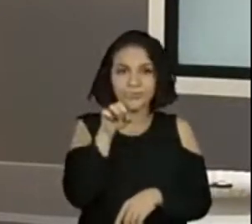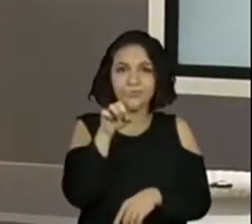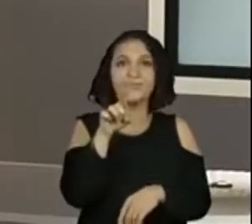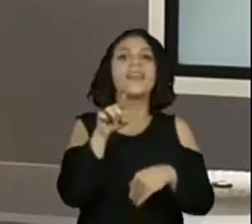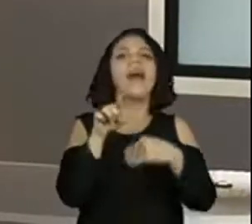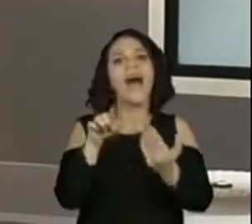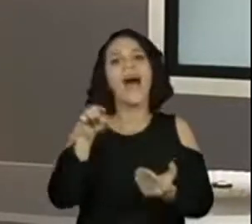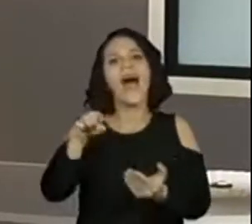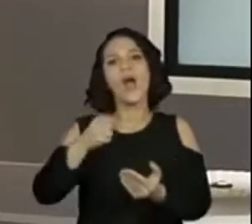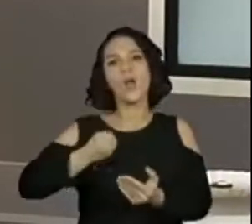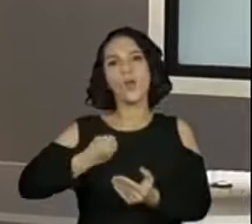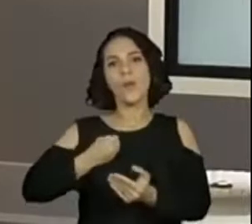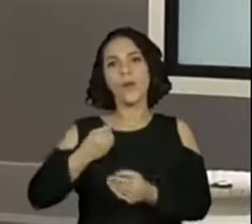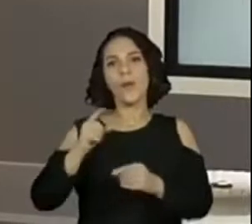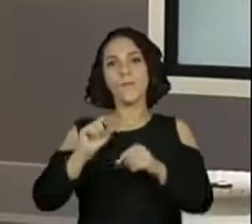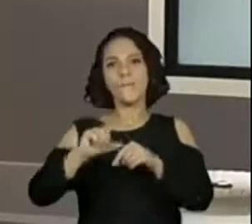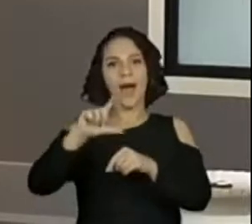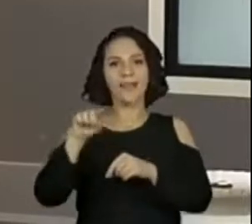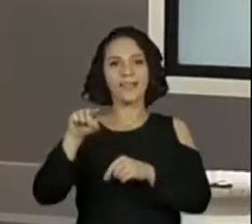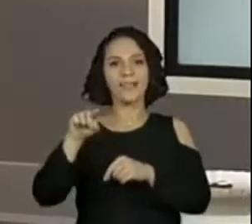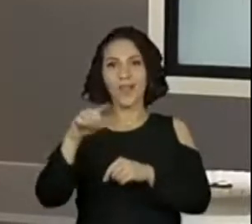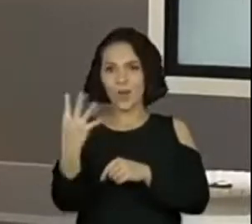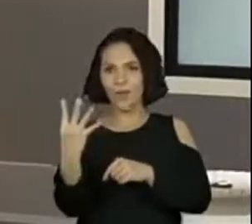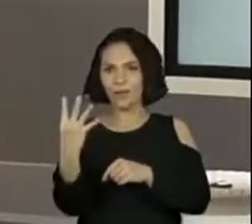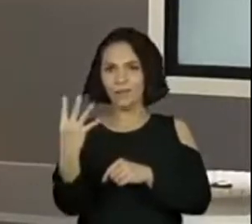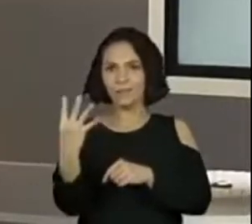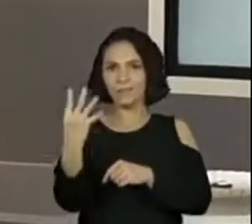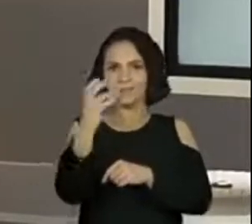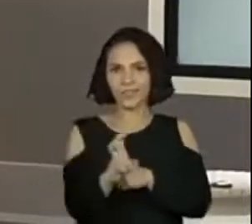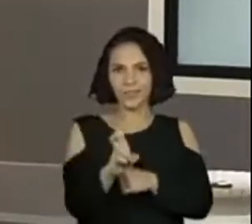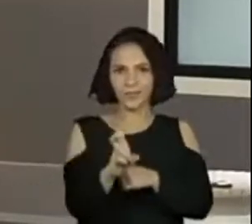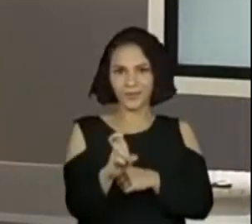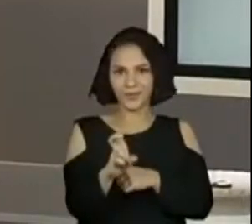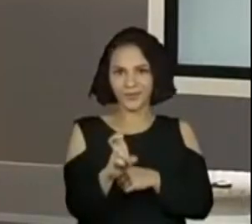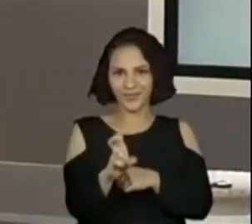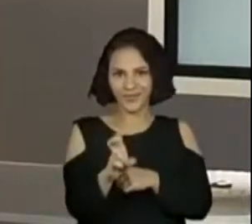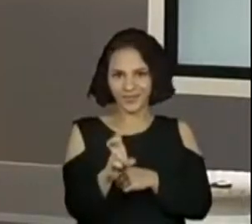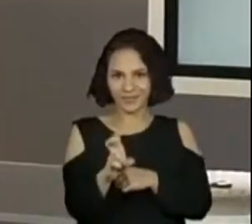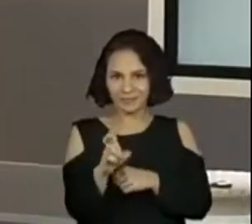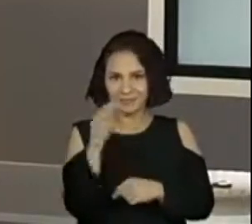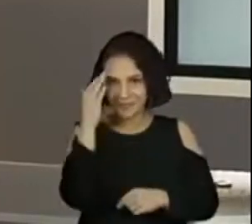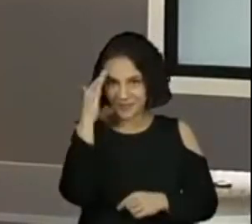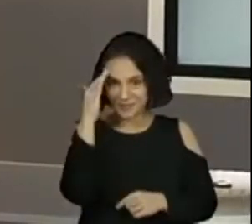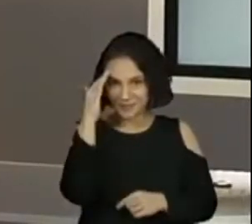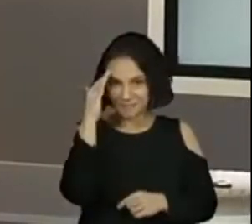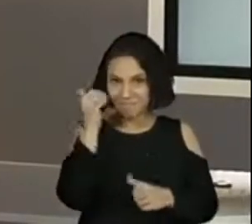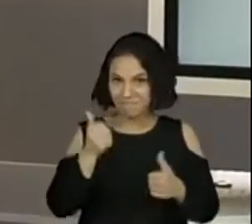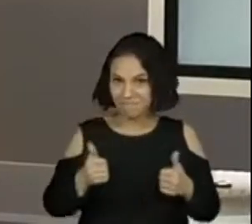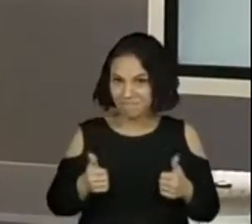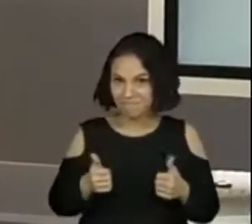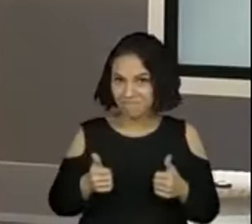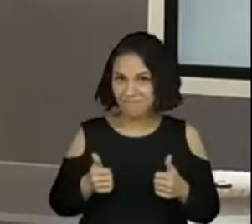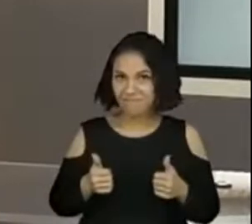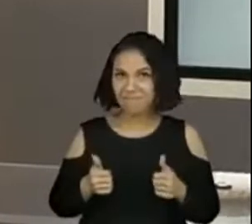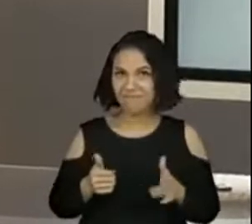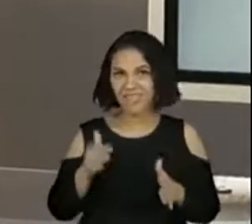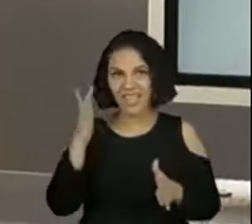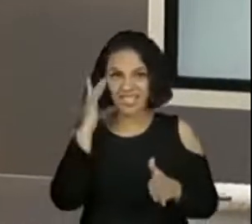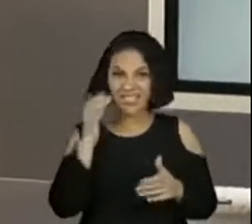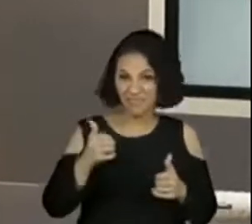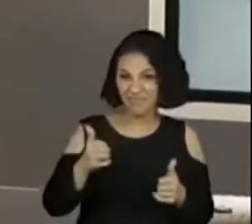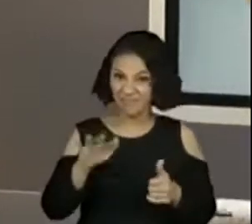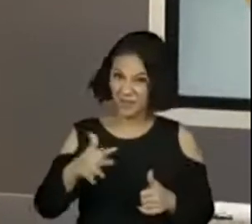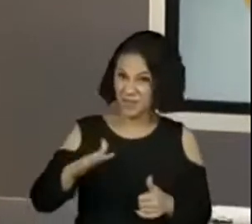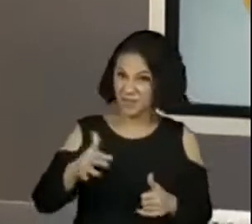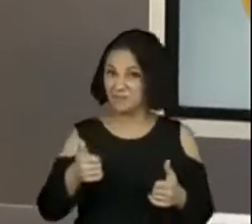passou uma hora e o ponteiro pequeno avança um número no relógio, certo? Acho que